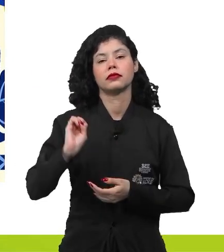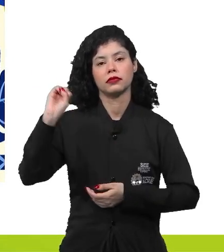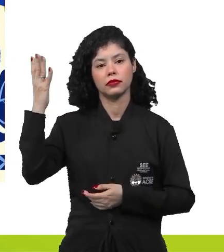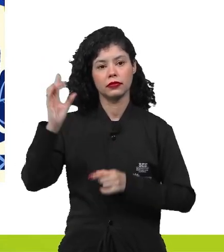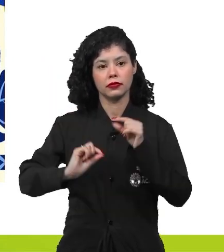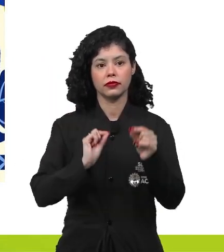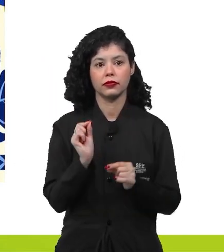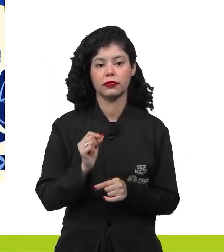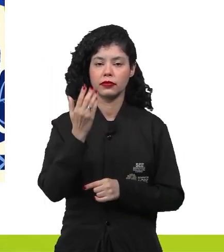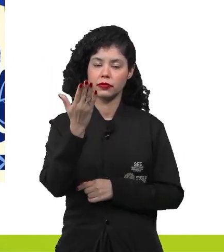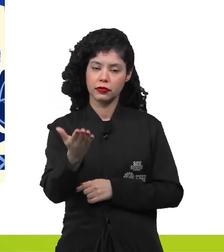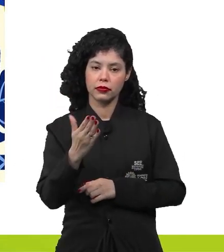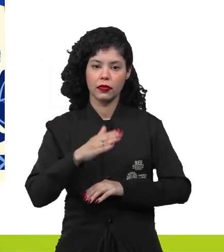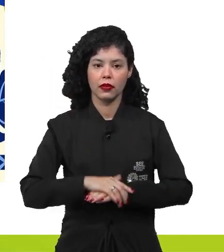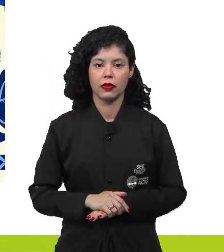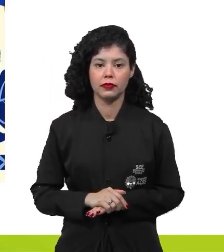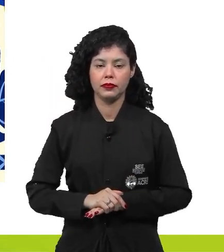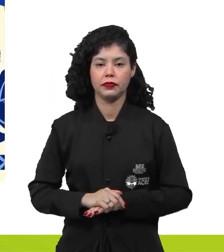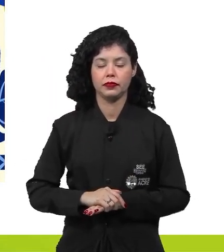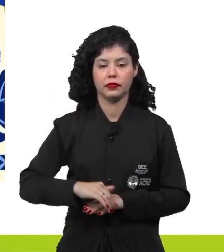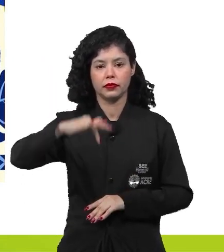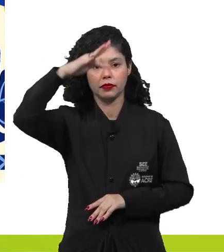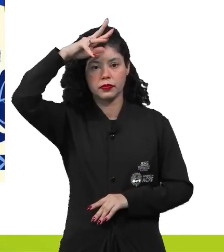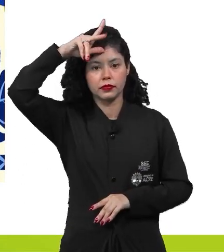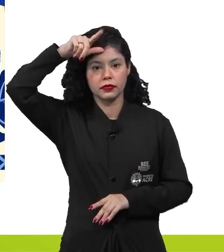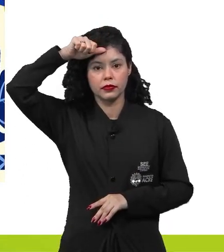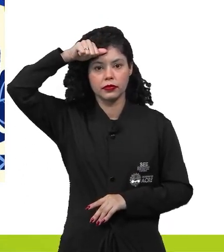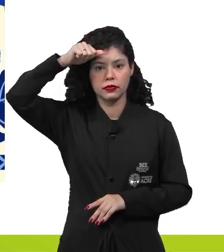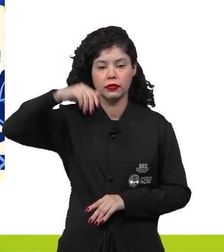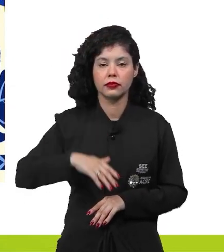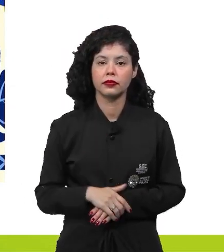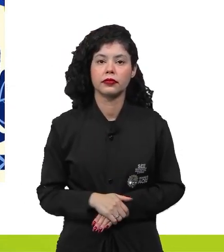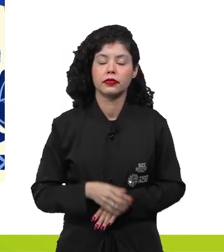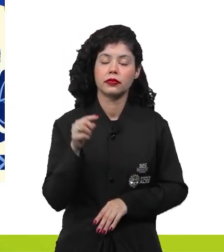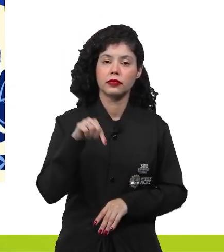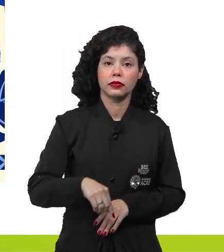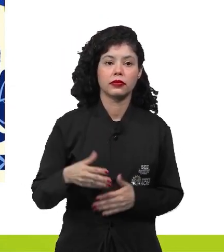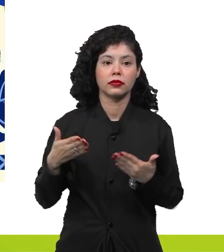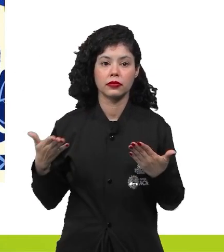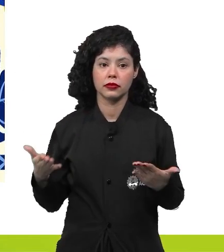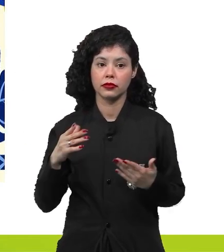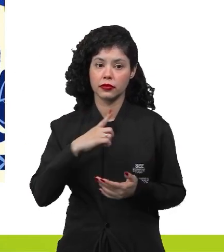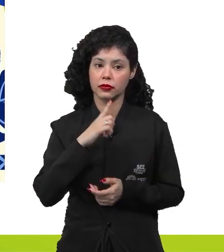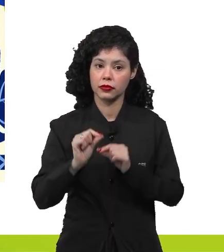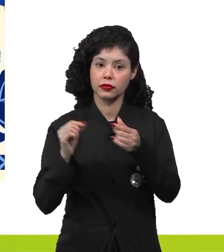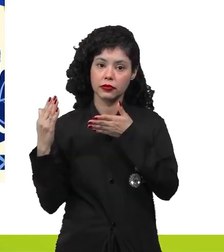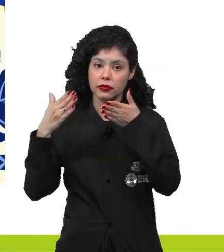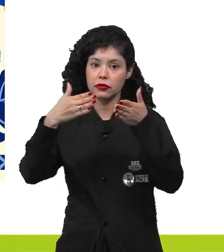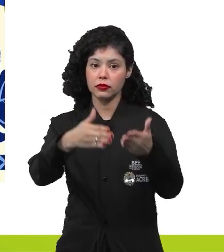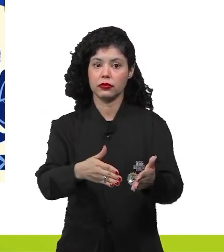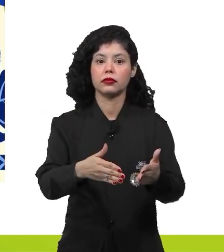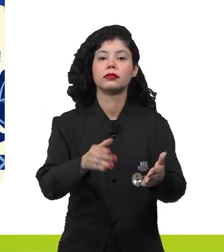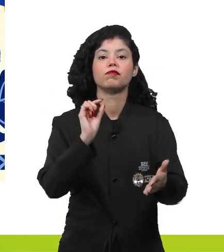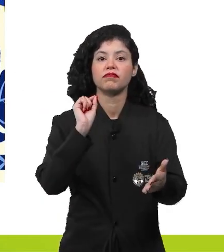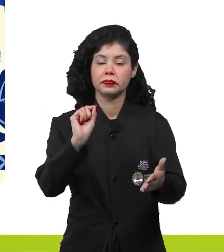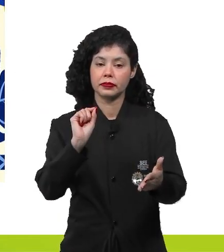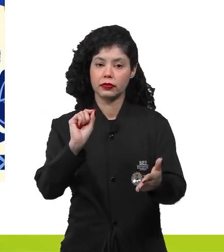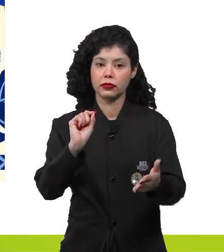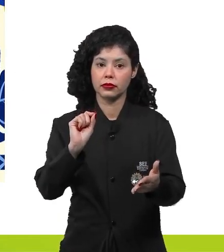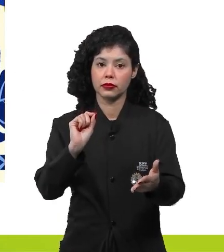acontece aí no Amazonas, E aqui nós temos o objetivo